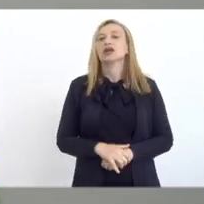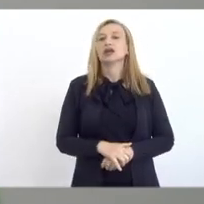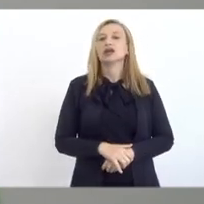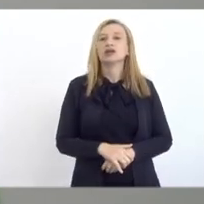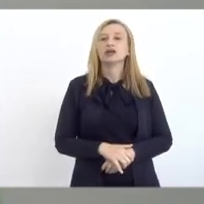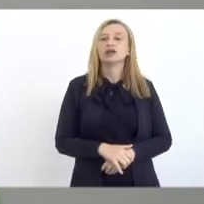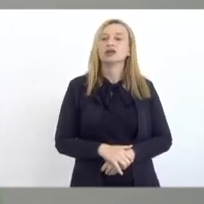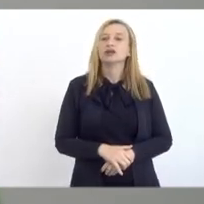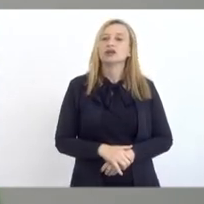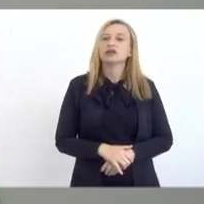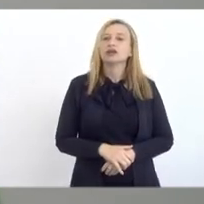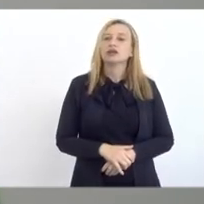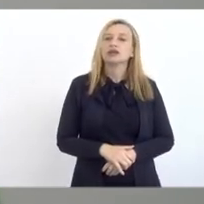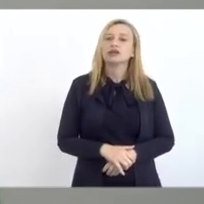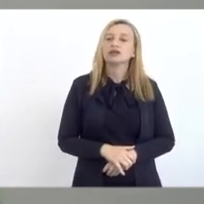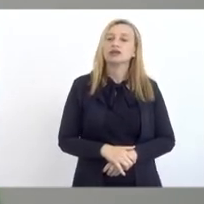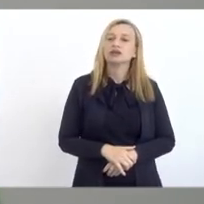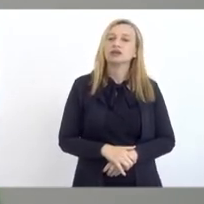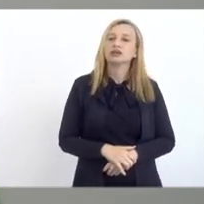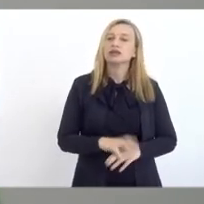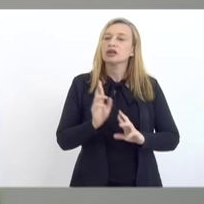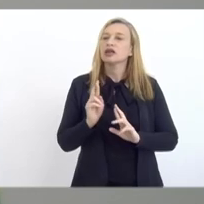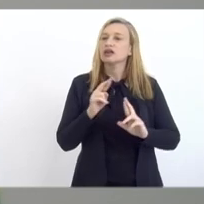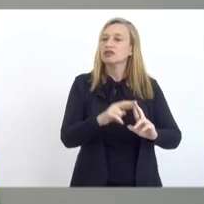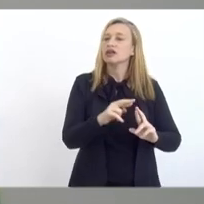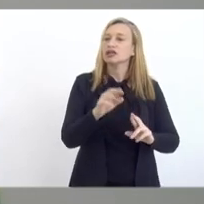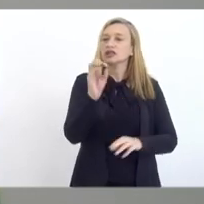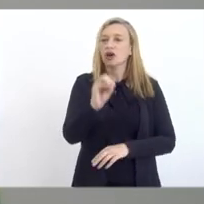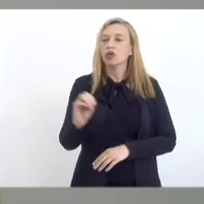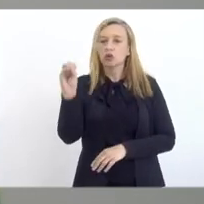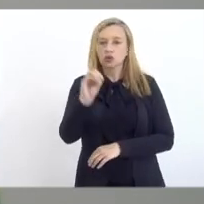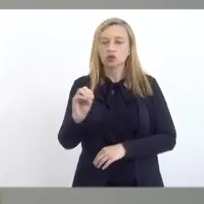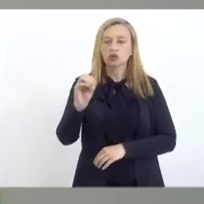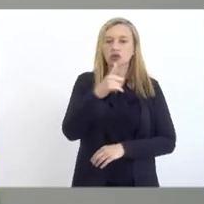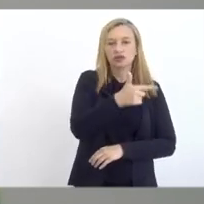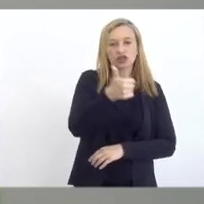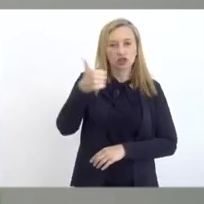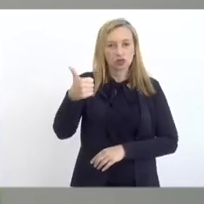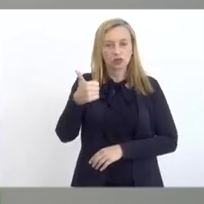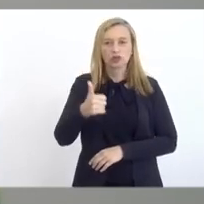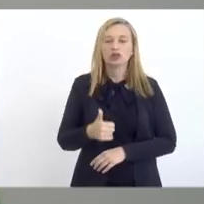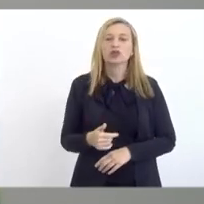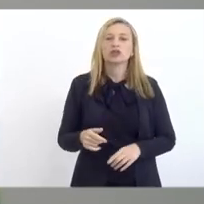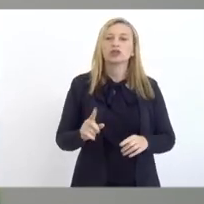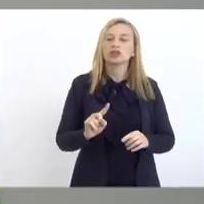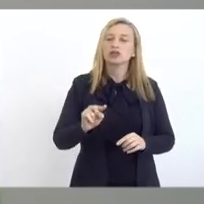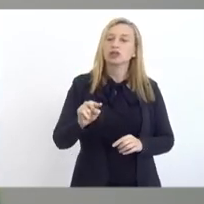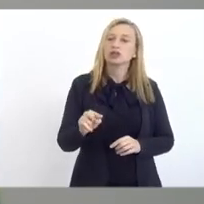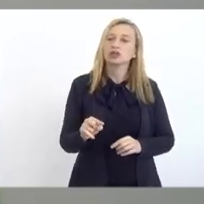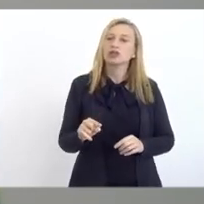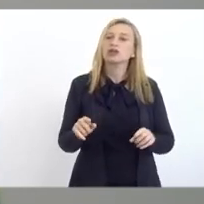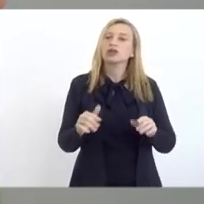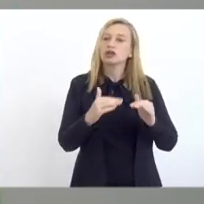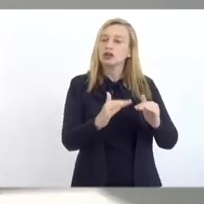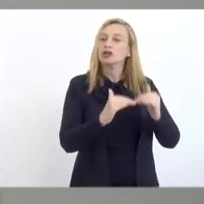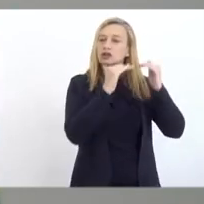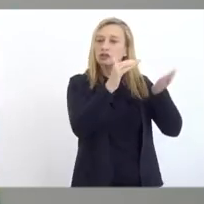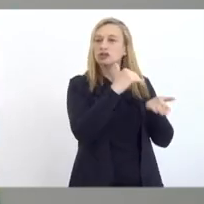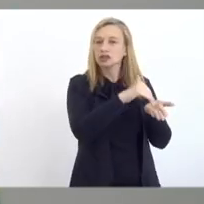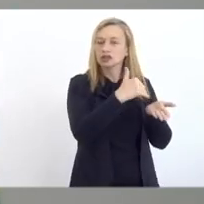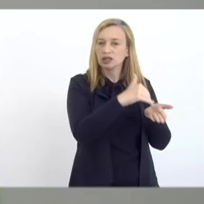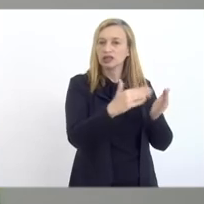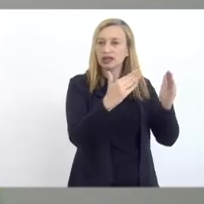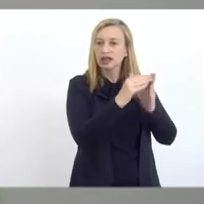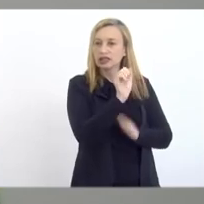de ressalva, fazendo referência a outubro de 21. E, em sequência a isso, o subsecretário-geral da Casa